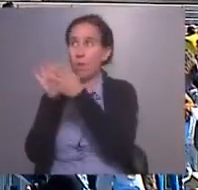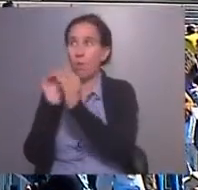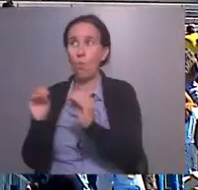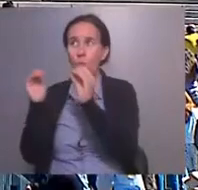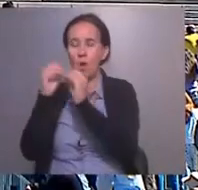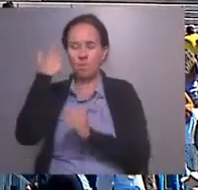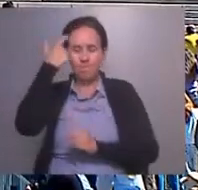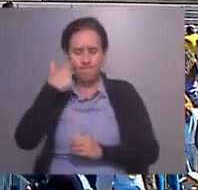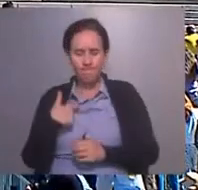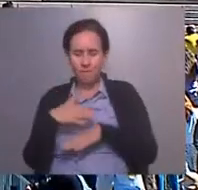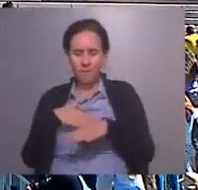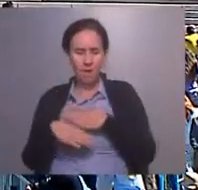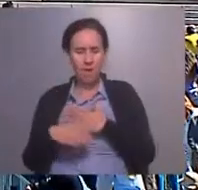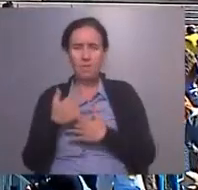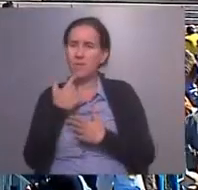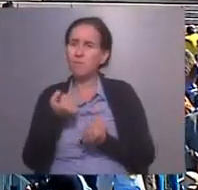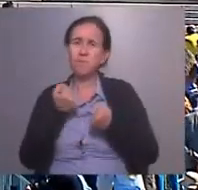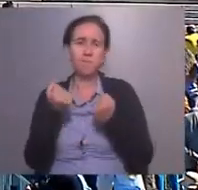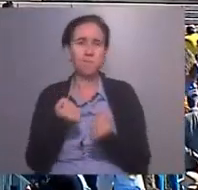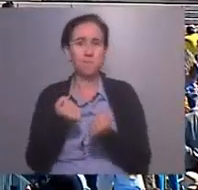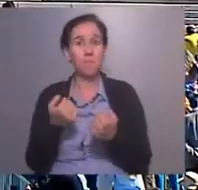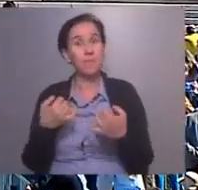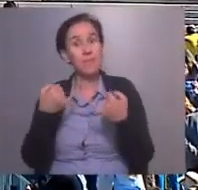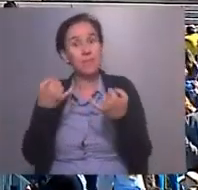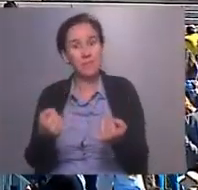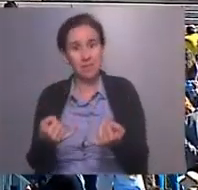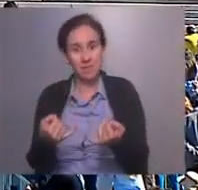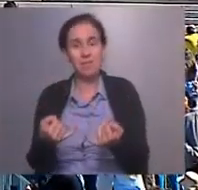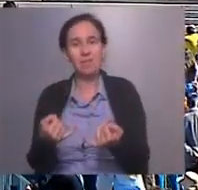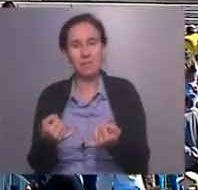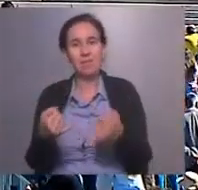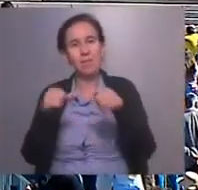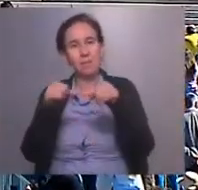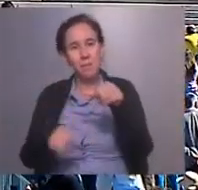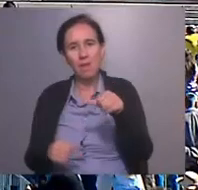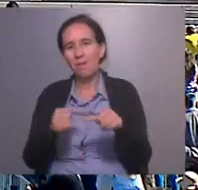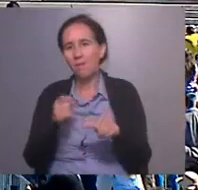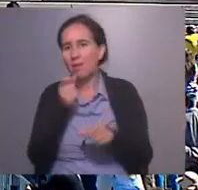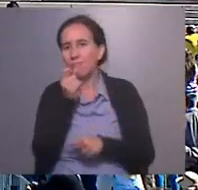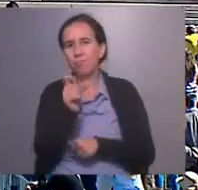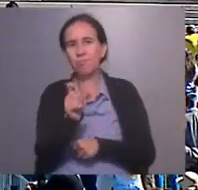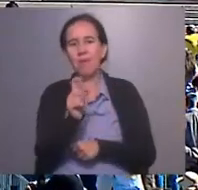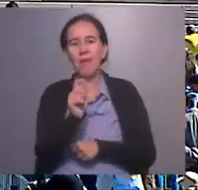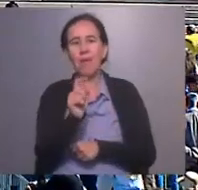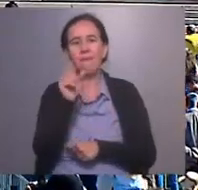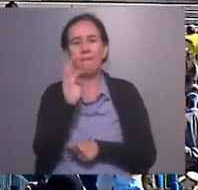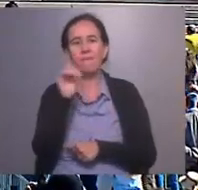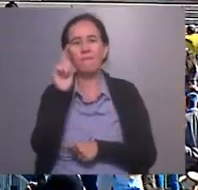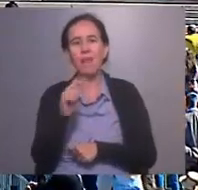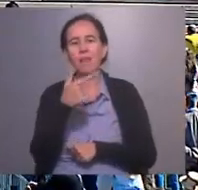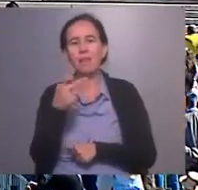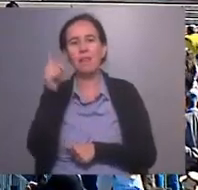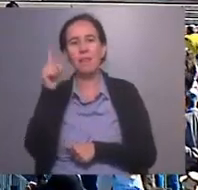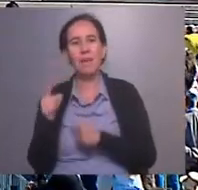ele nada pode fazer. E de seguida, pronuncia a palavra, Éfata,